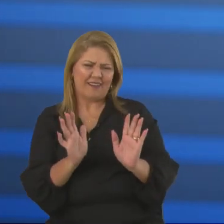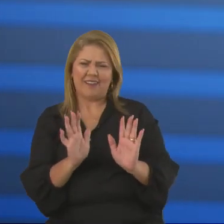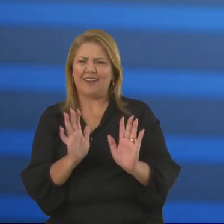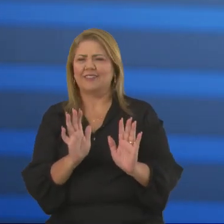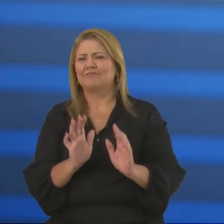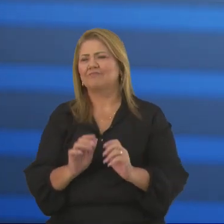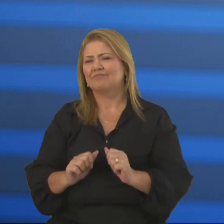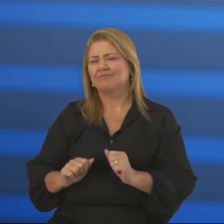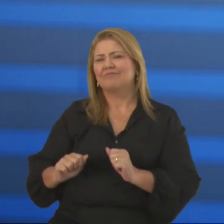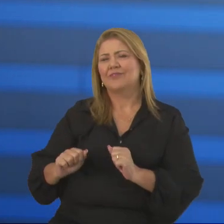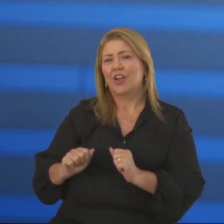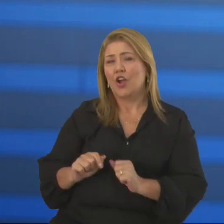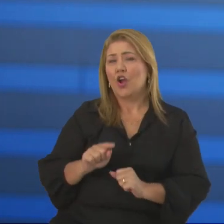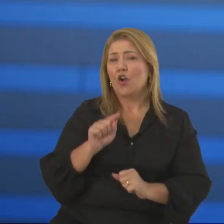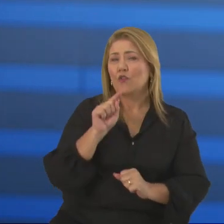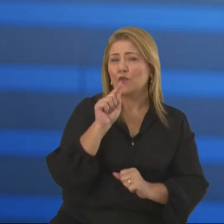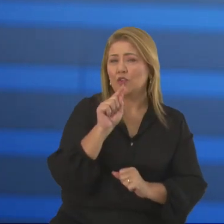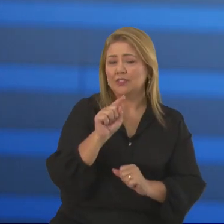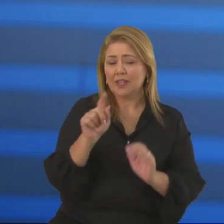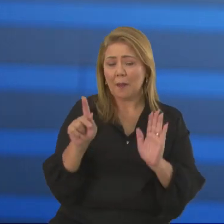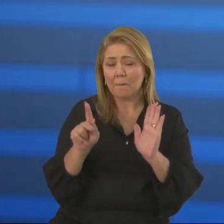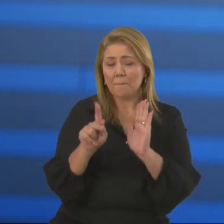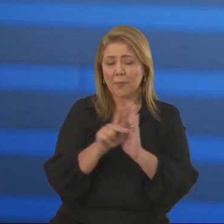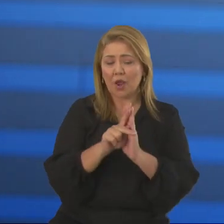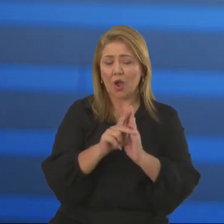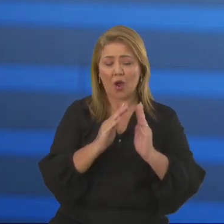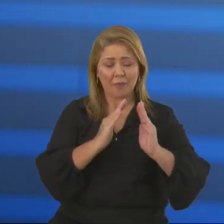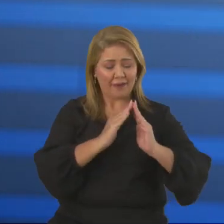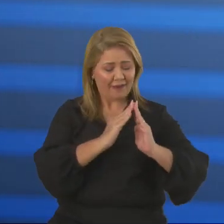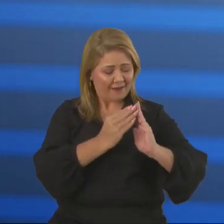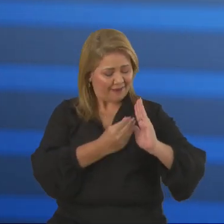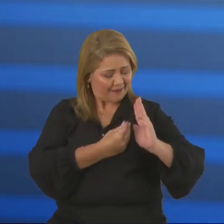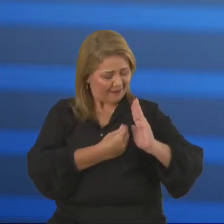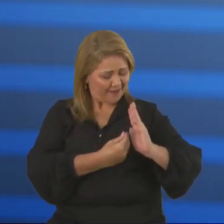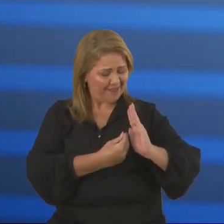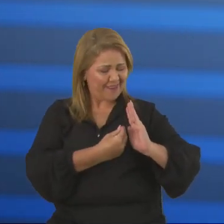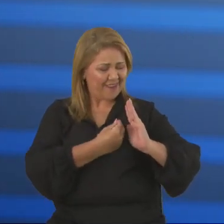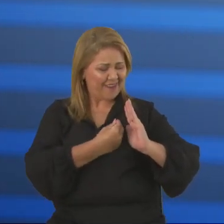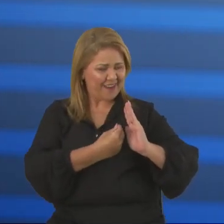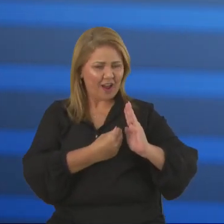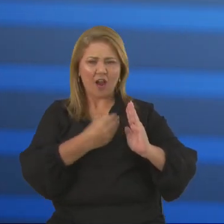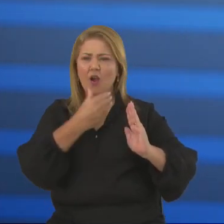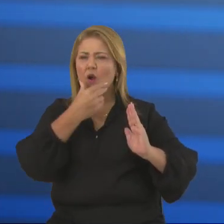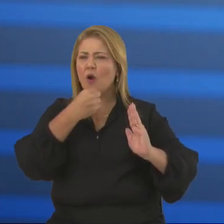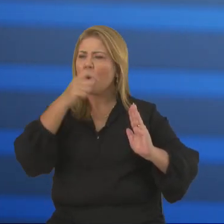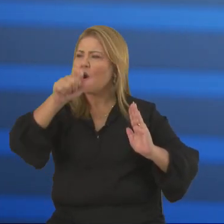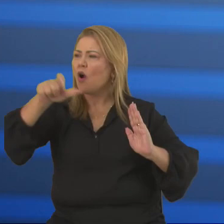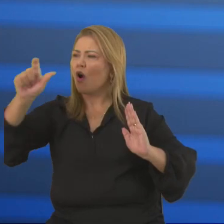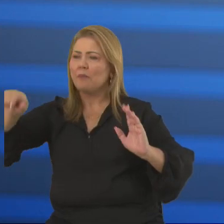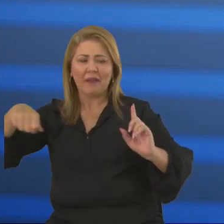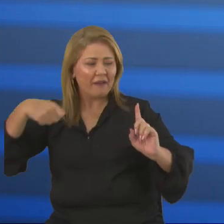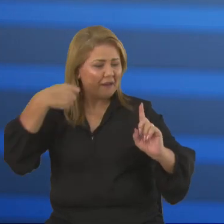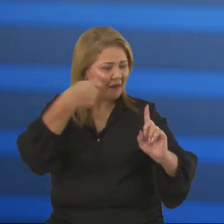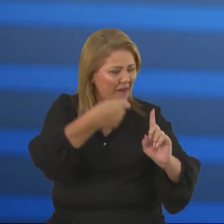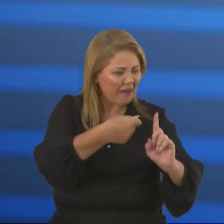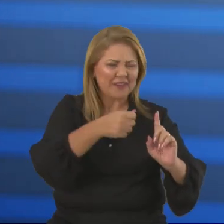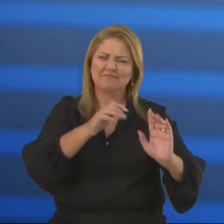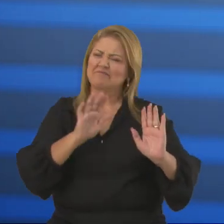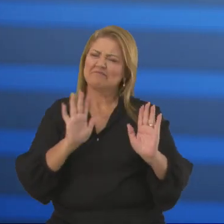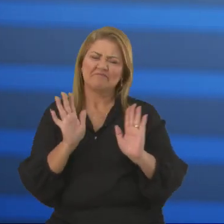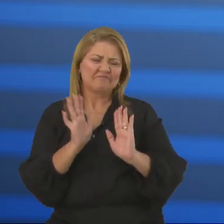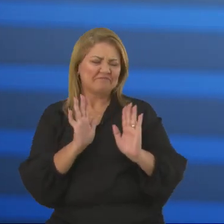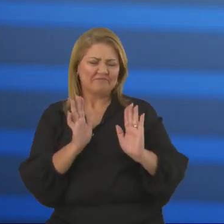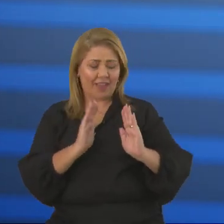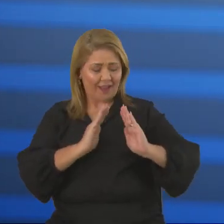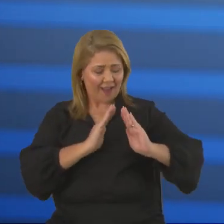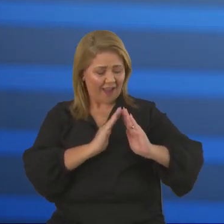define, você é seu próprio lar. O homem não te define, sua casa não